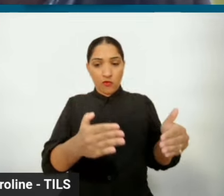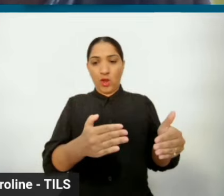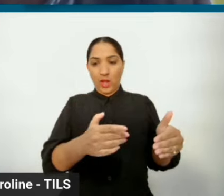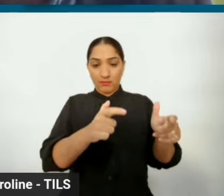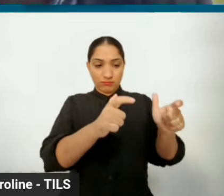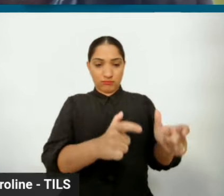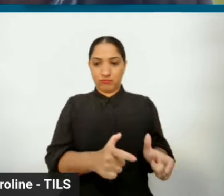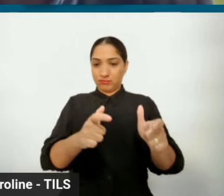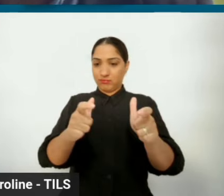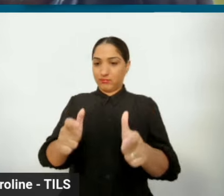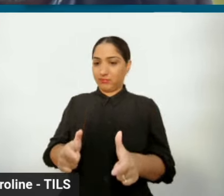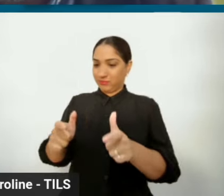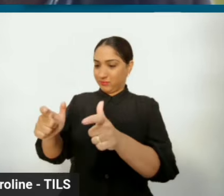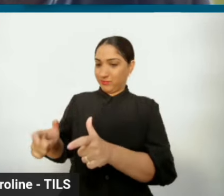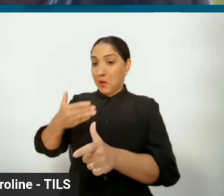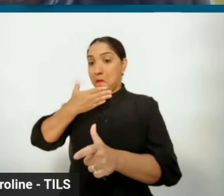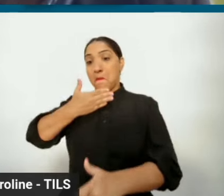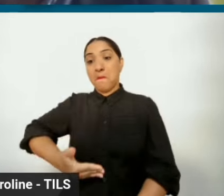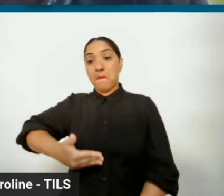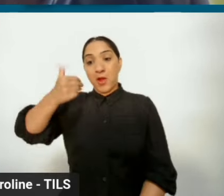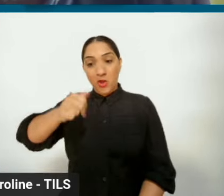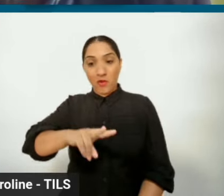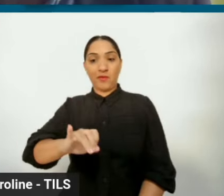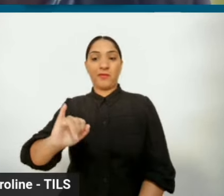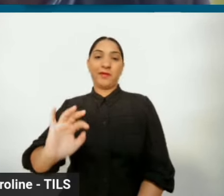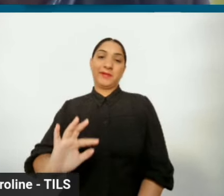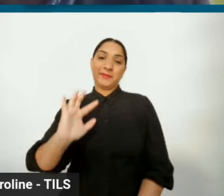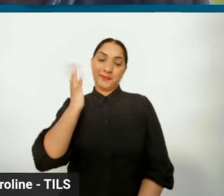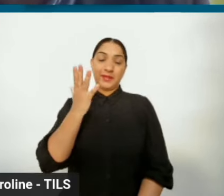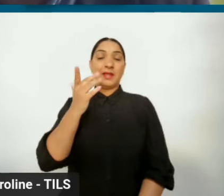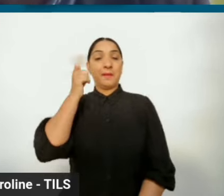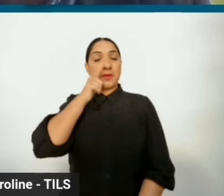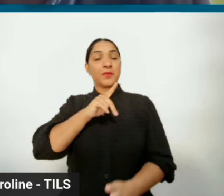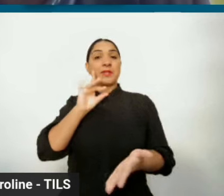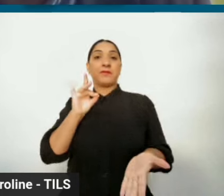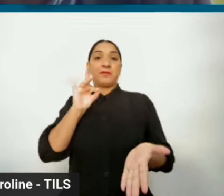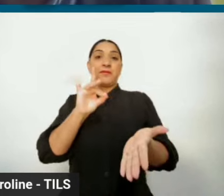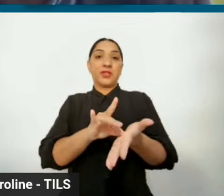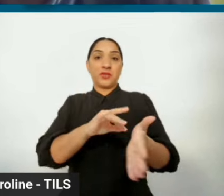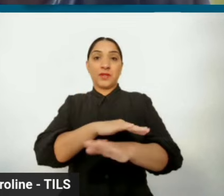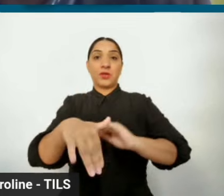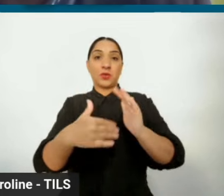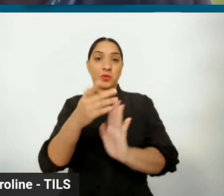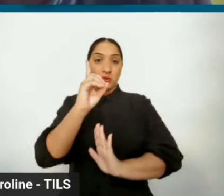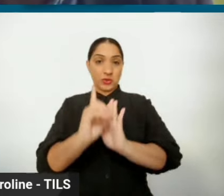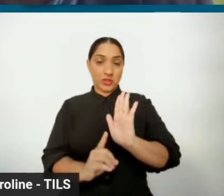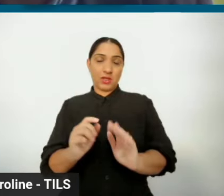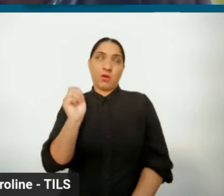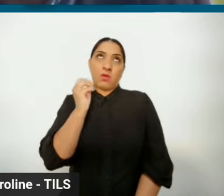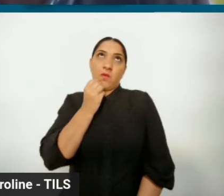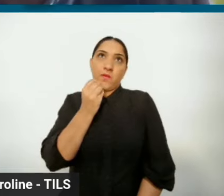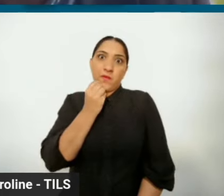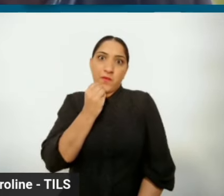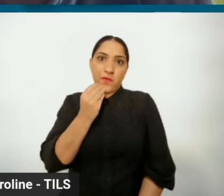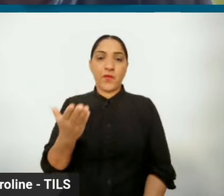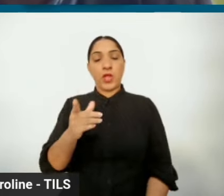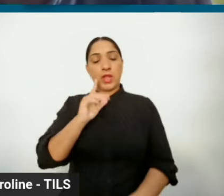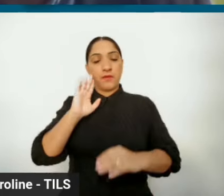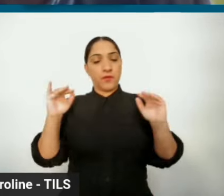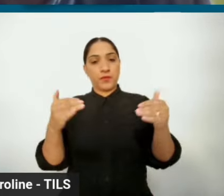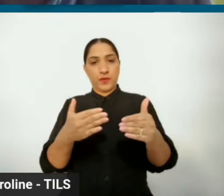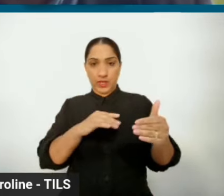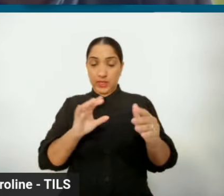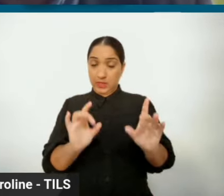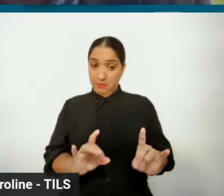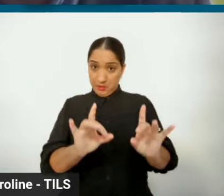as melhores medidas, os programas, as ações para efetivar todos esses direitos. Claro que uma ênfase especial